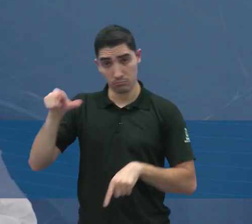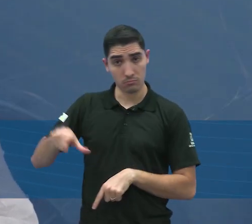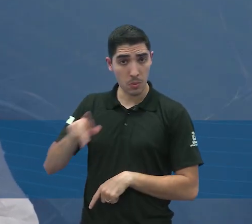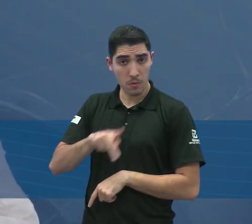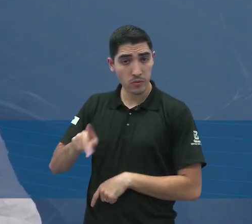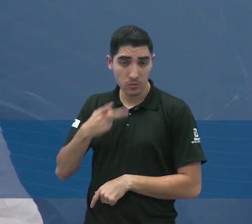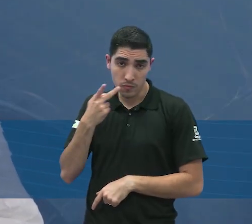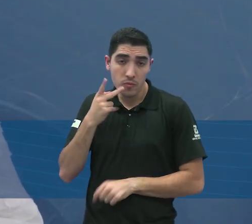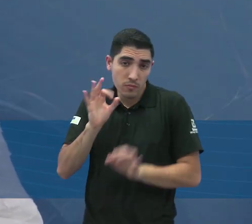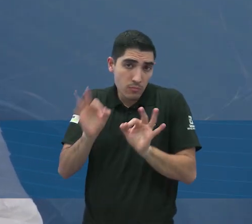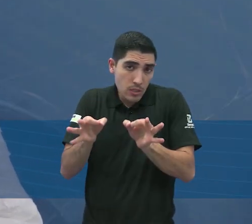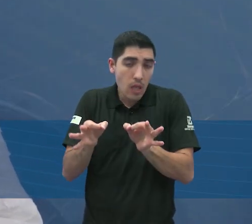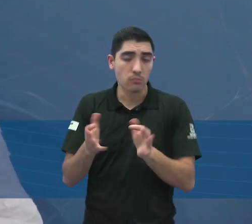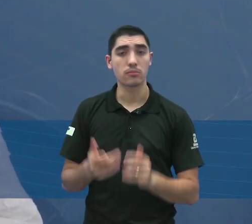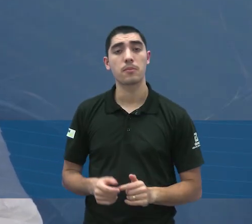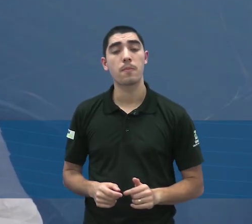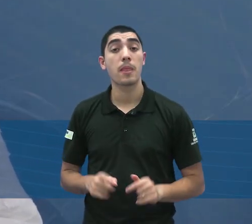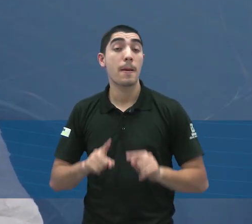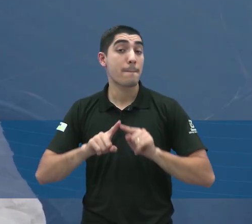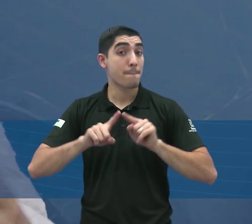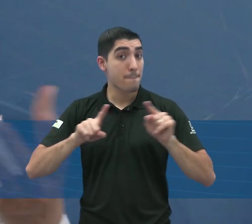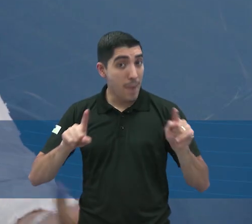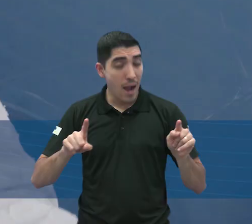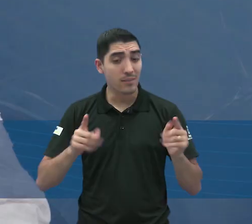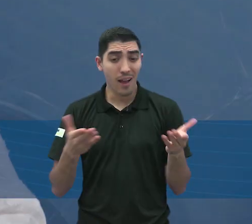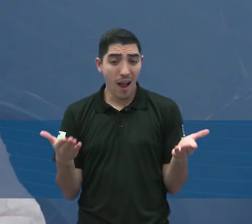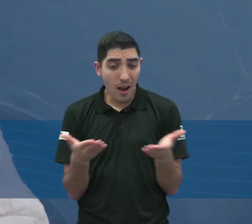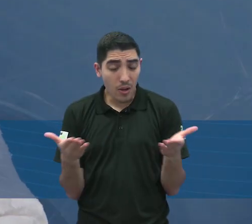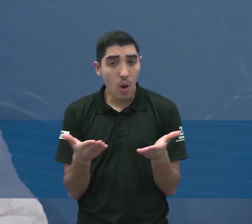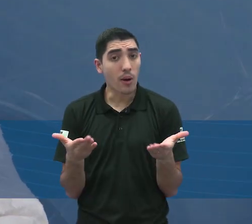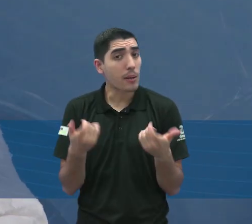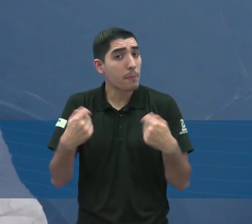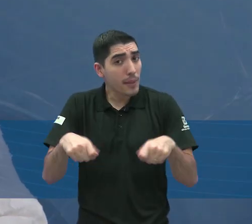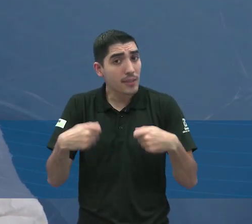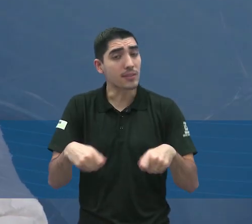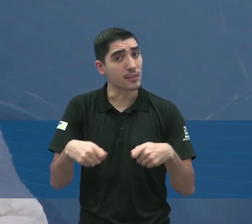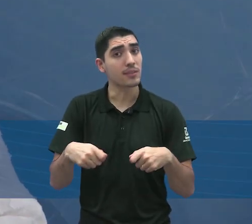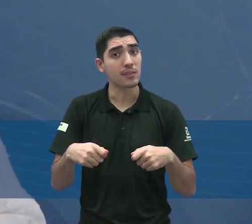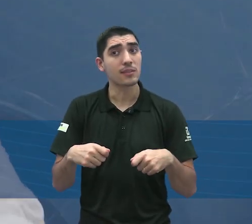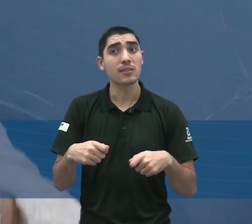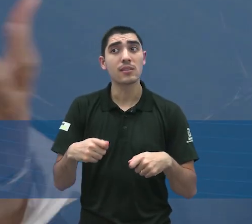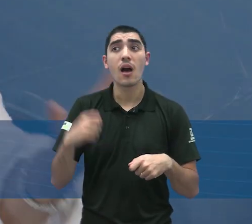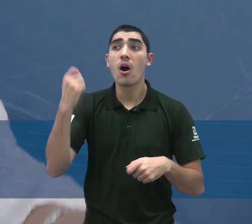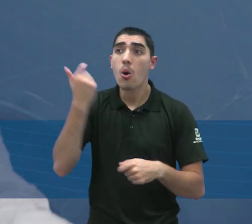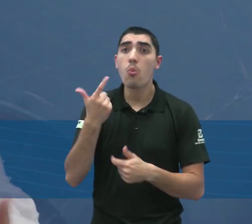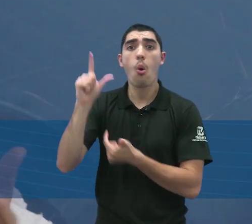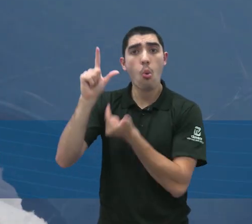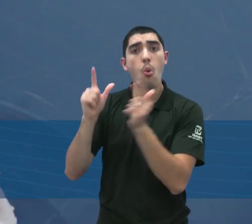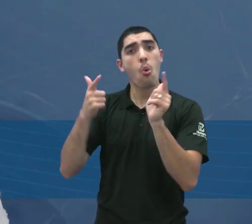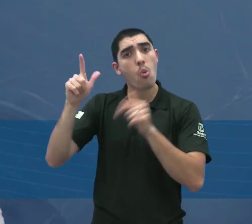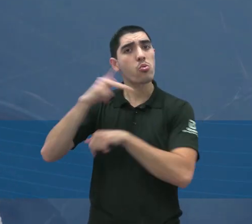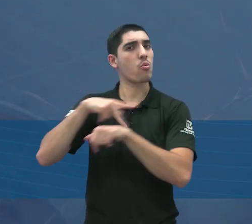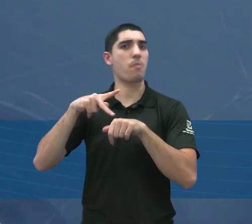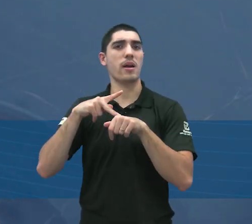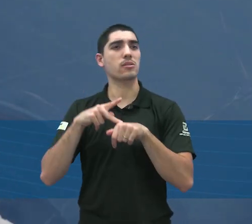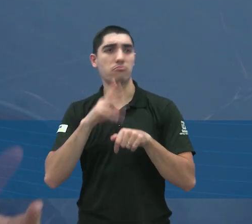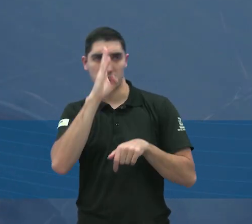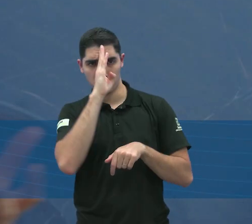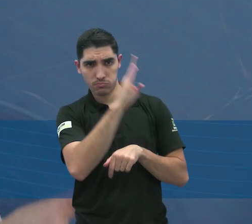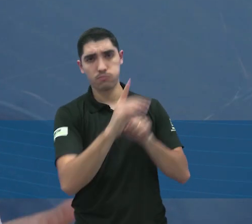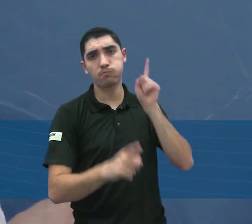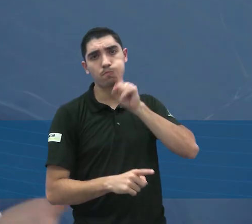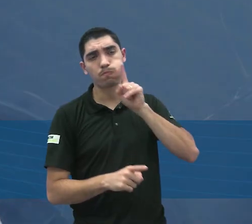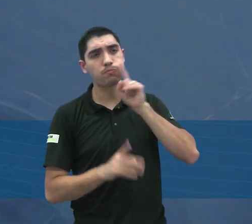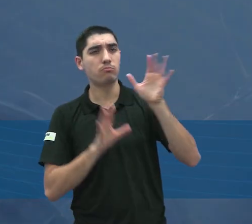disse, mas está mais do que na hora, né, de nos lançarmos em direção a outros